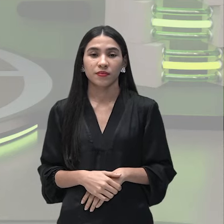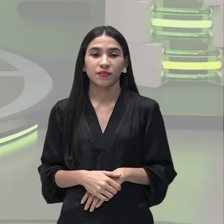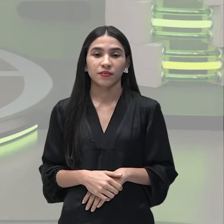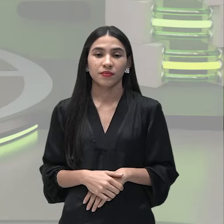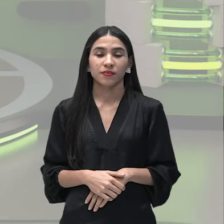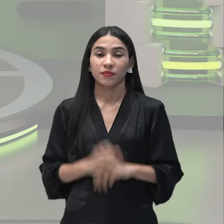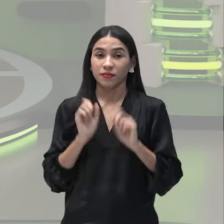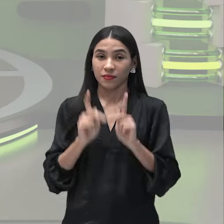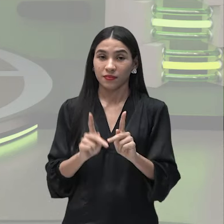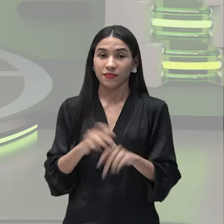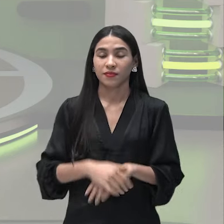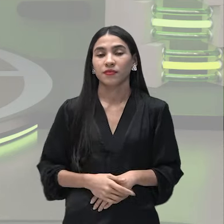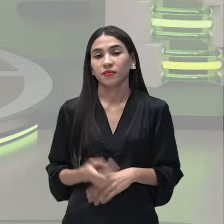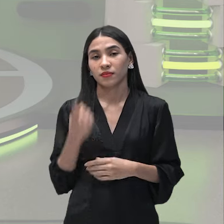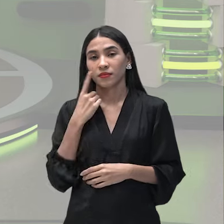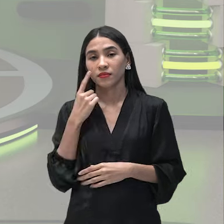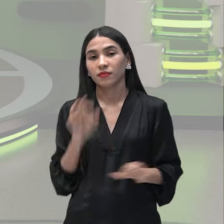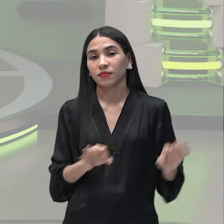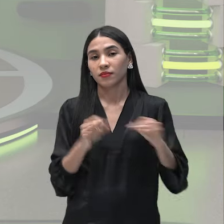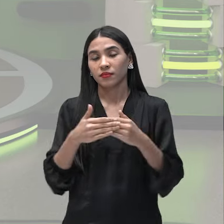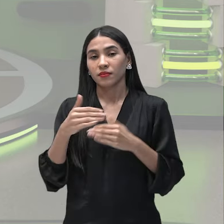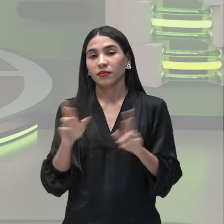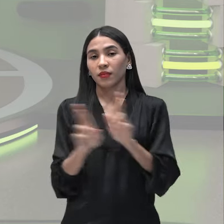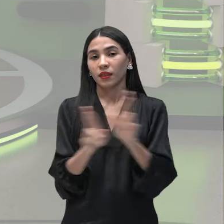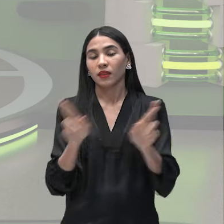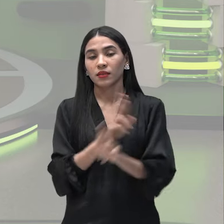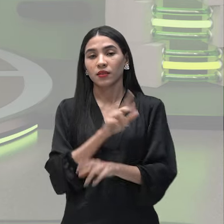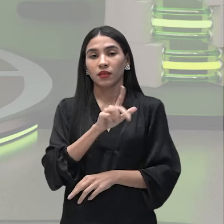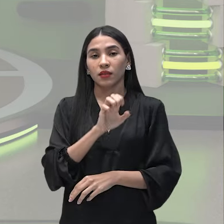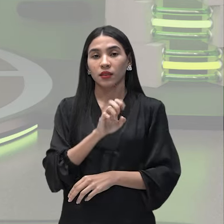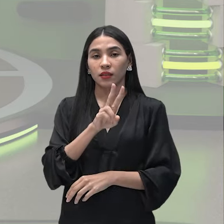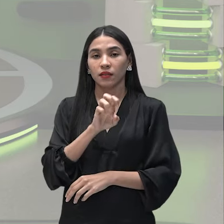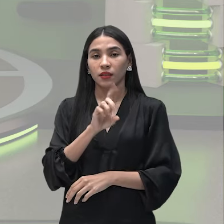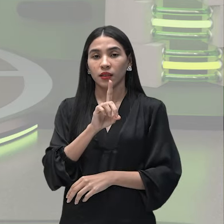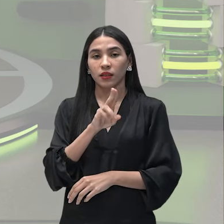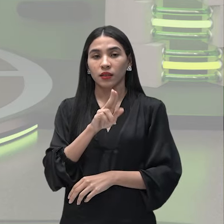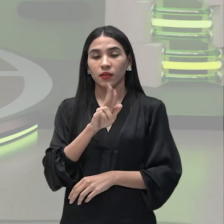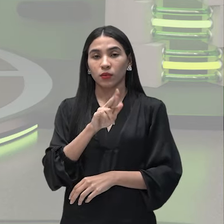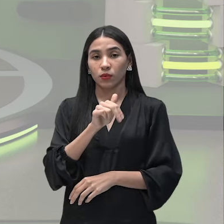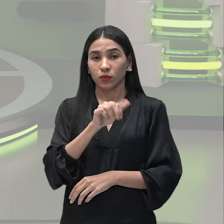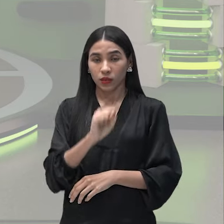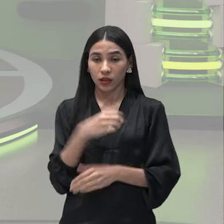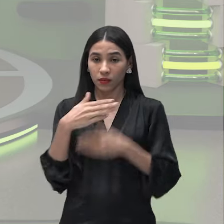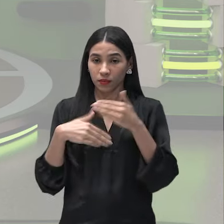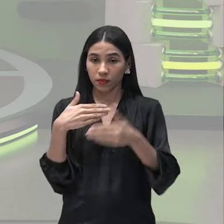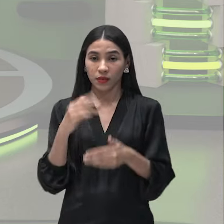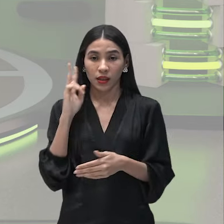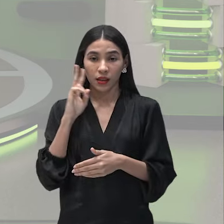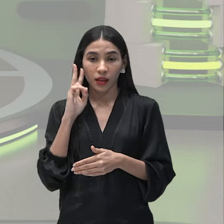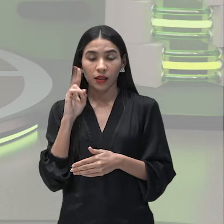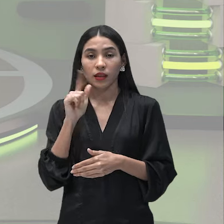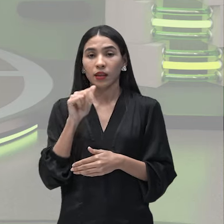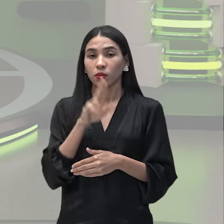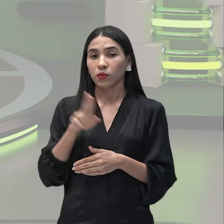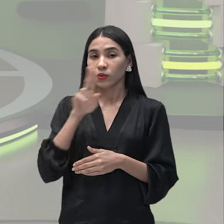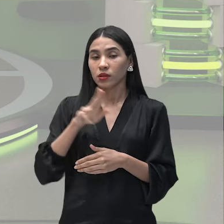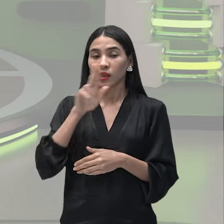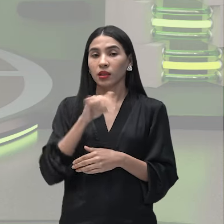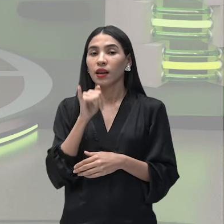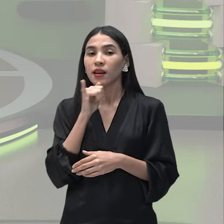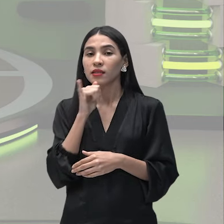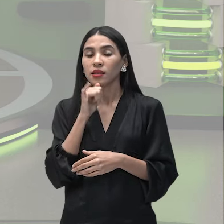Muito bem, Então, gente observou essa relação das leveduras com o processo de fermentação, lembrando que elas são utilizadas, por